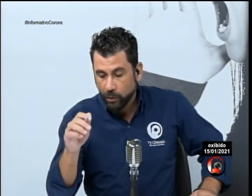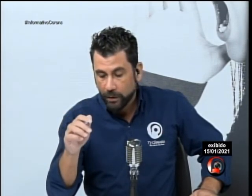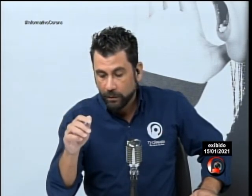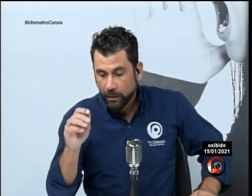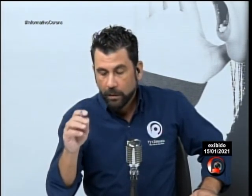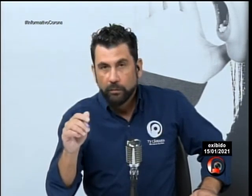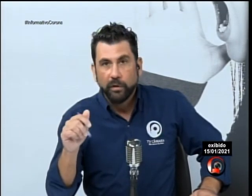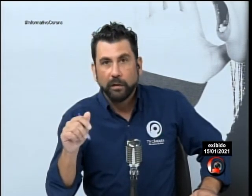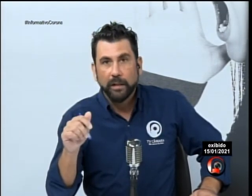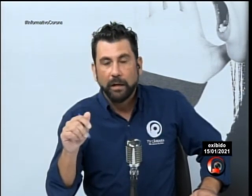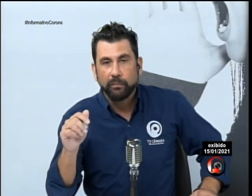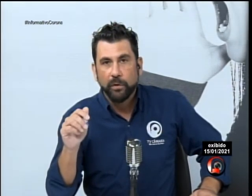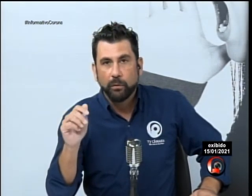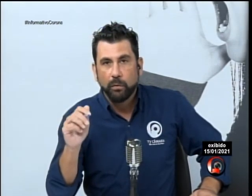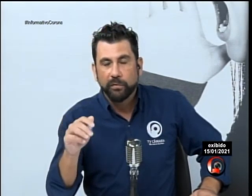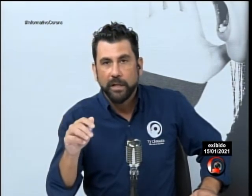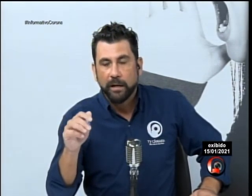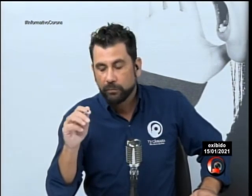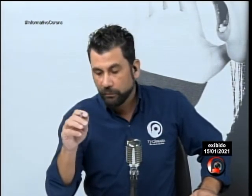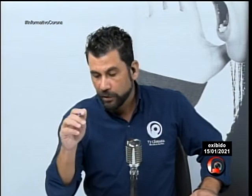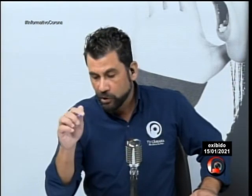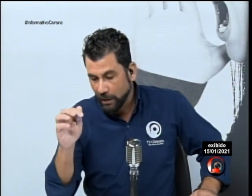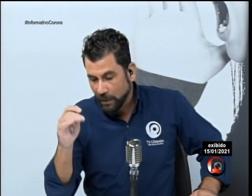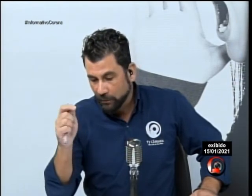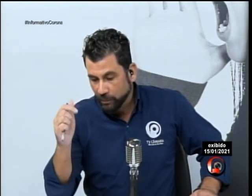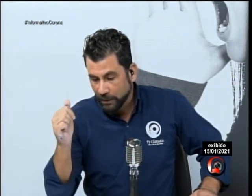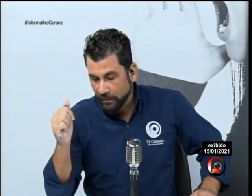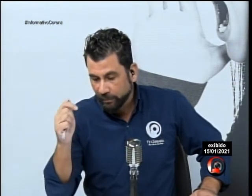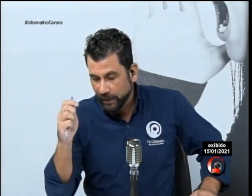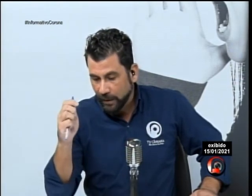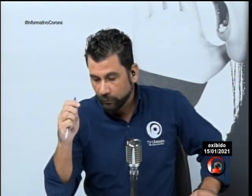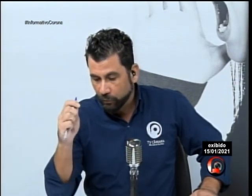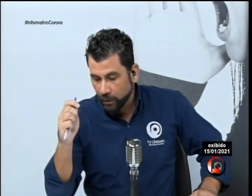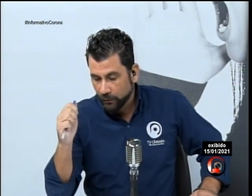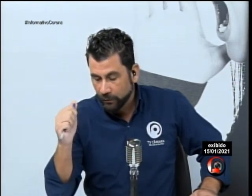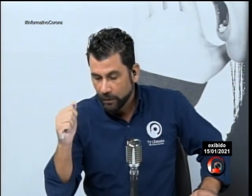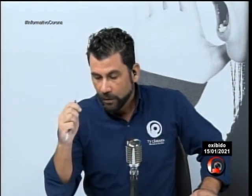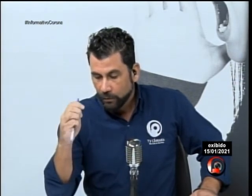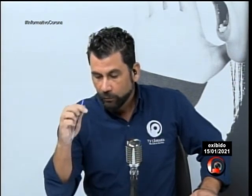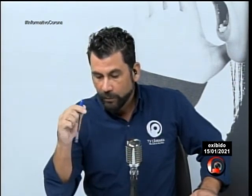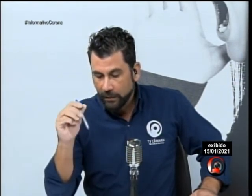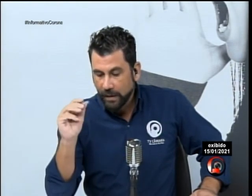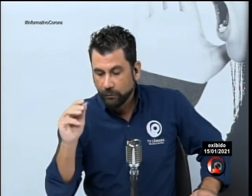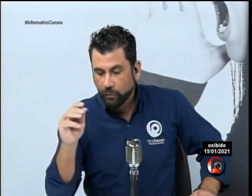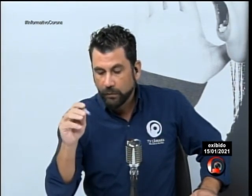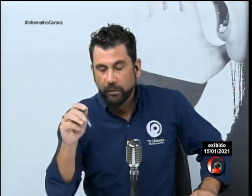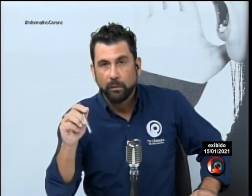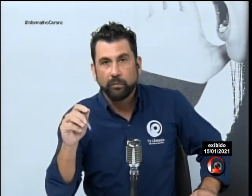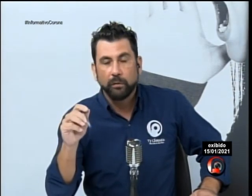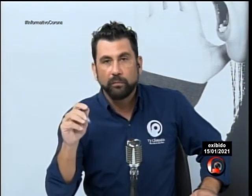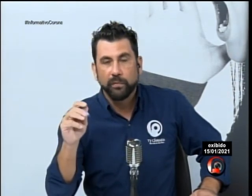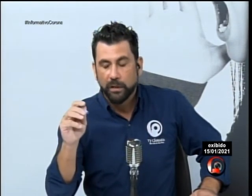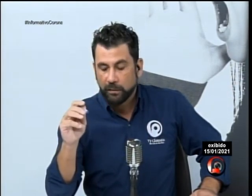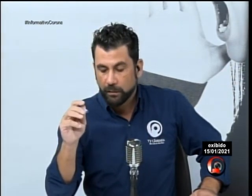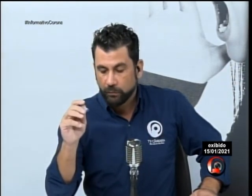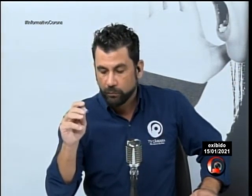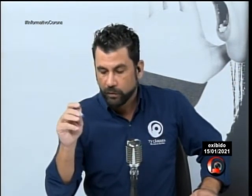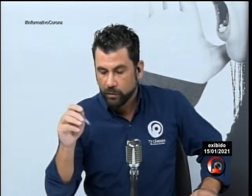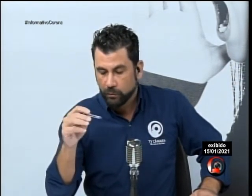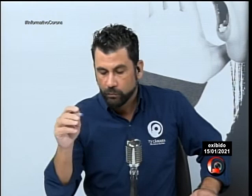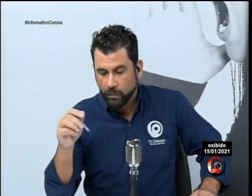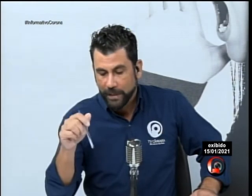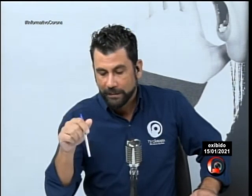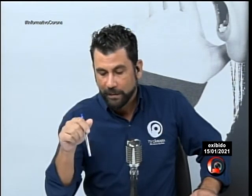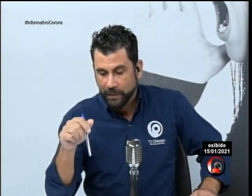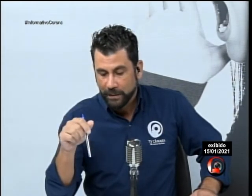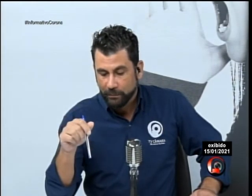Denis Borim. O secretário foi convidado e foi chamado para dar explicações sobre as ações que estão sendo feitas no